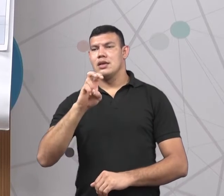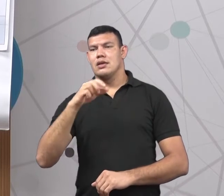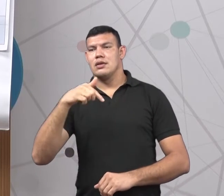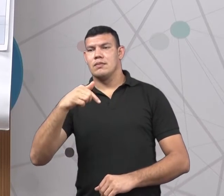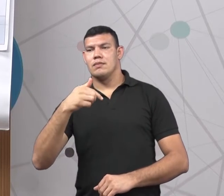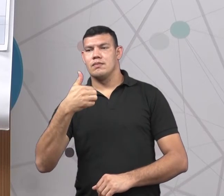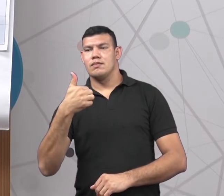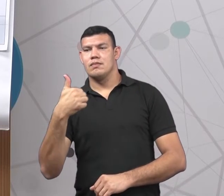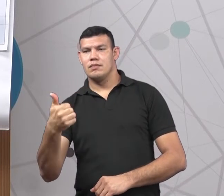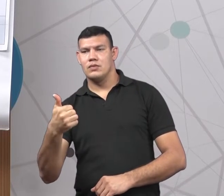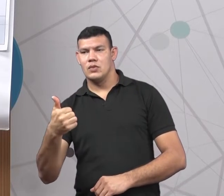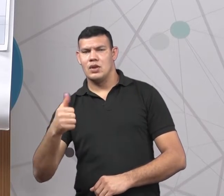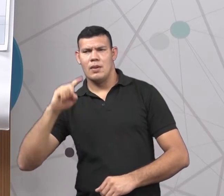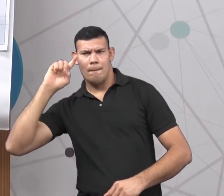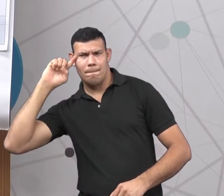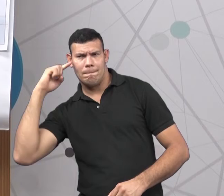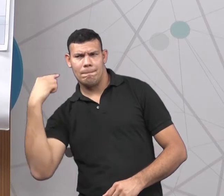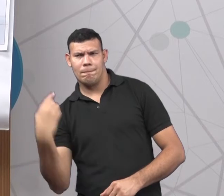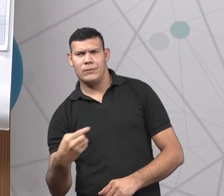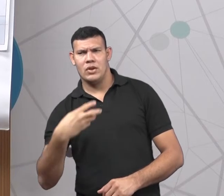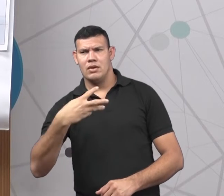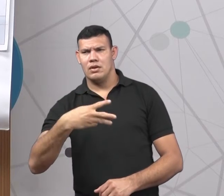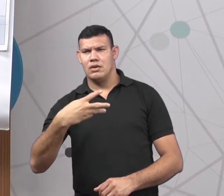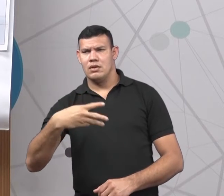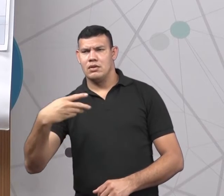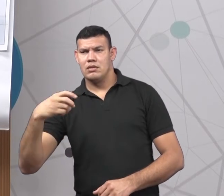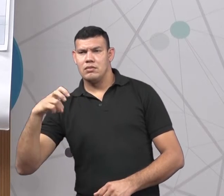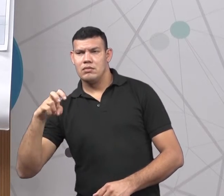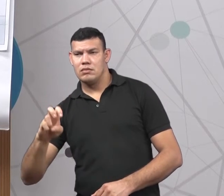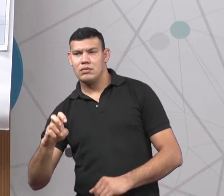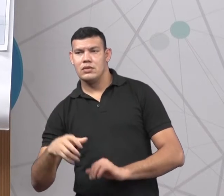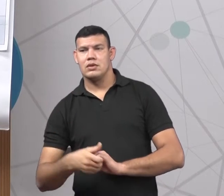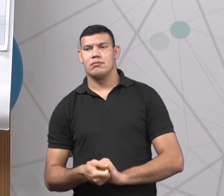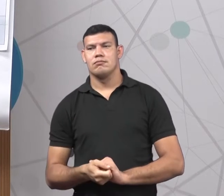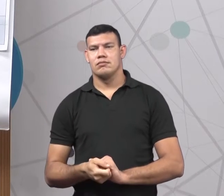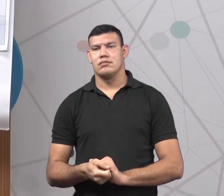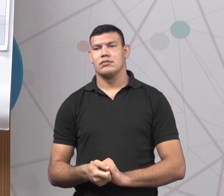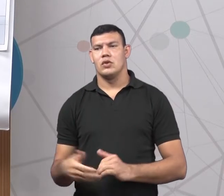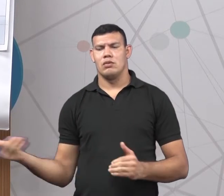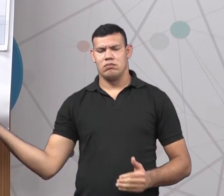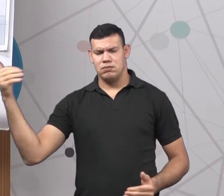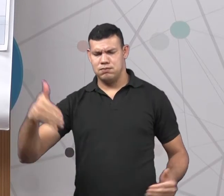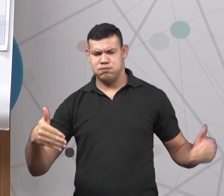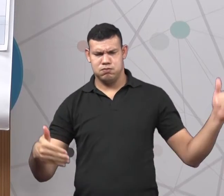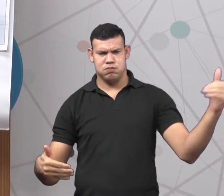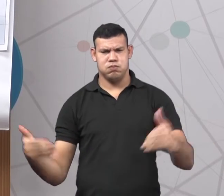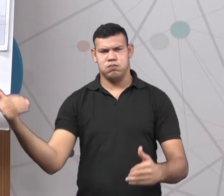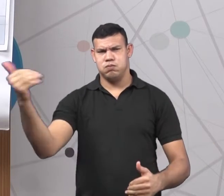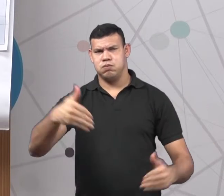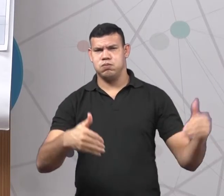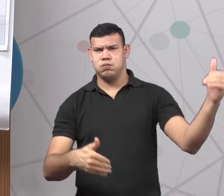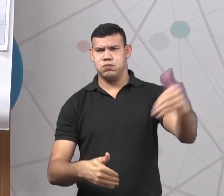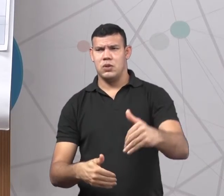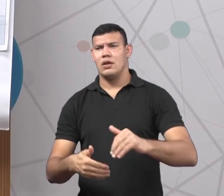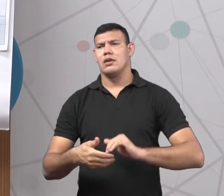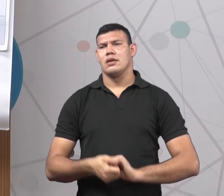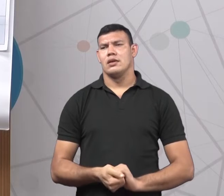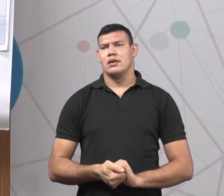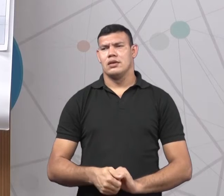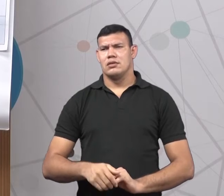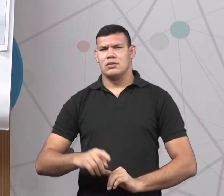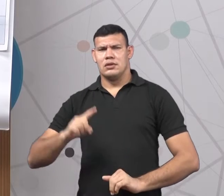571.335 pessoas saíram de outros locais para vir para a região Nordeste. Por outro lado,